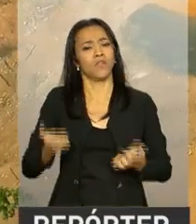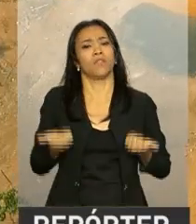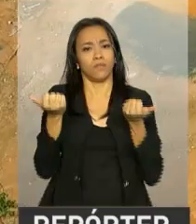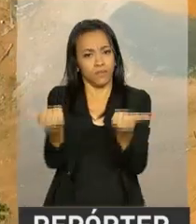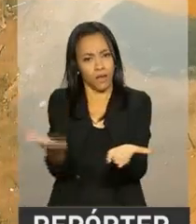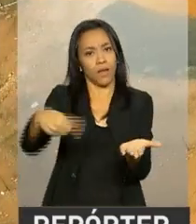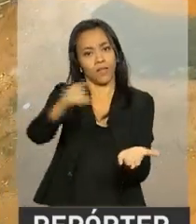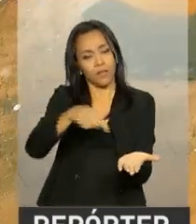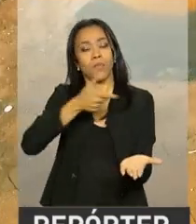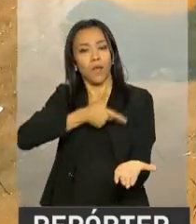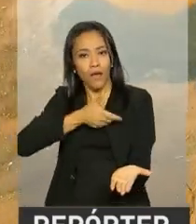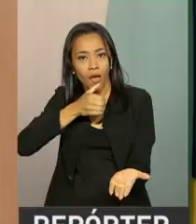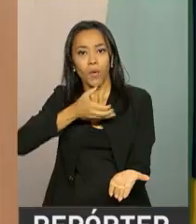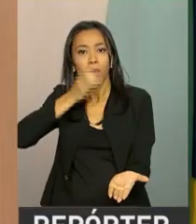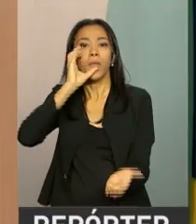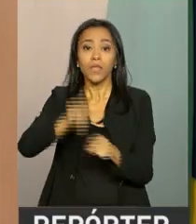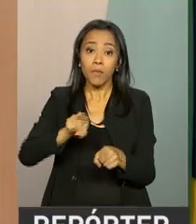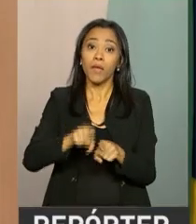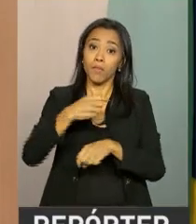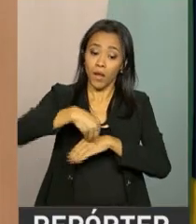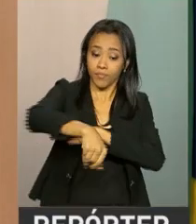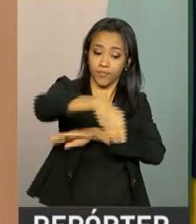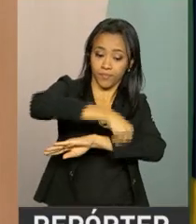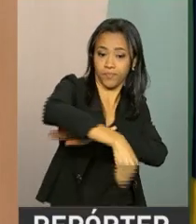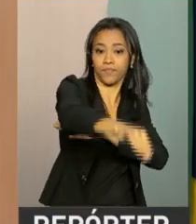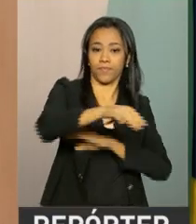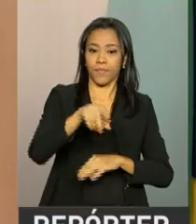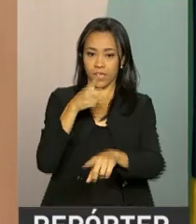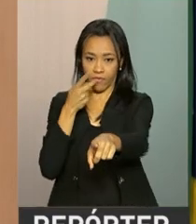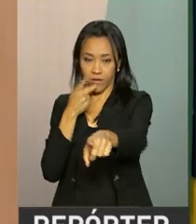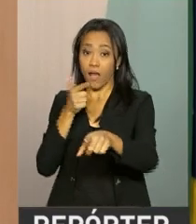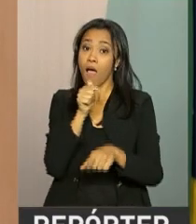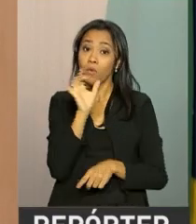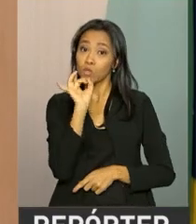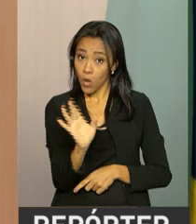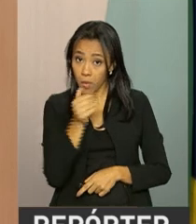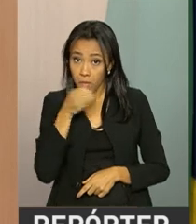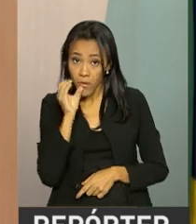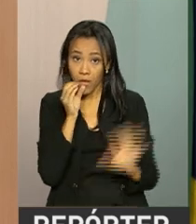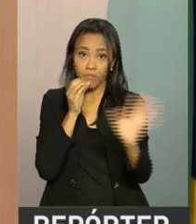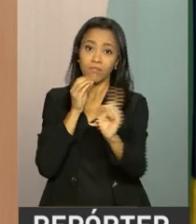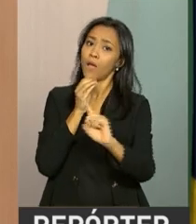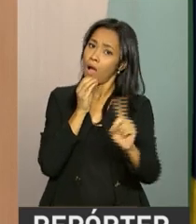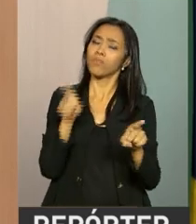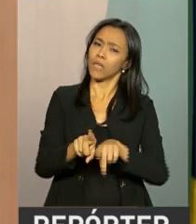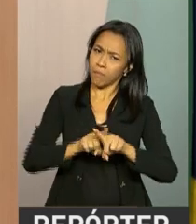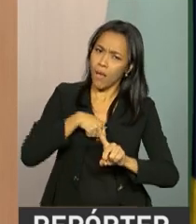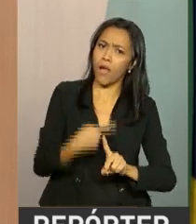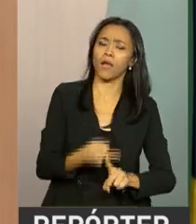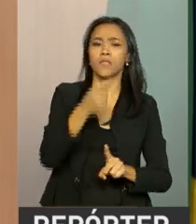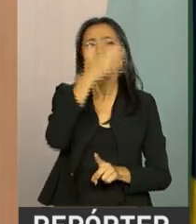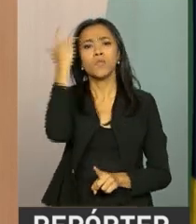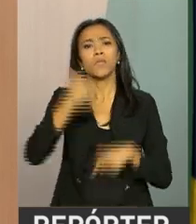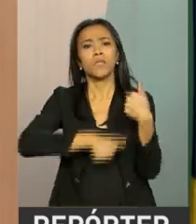humano e para produção. A água não só para a gente beber, mas a água também para que o produtor, para que a